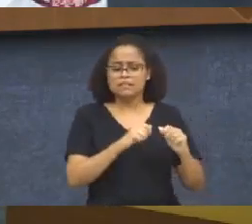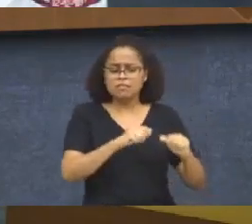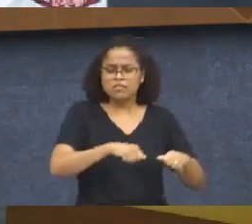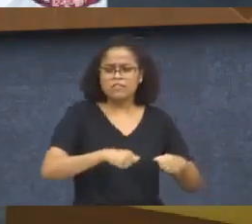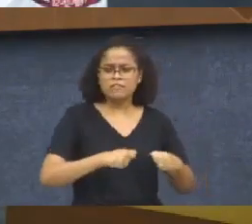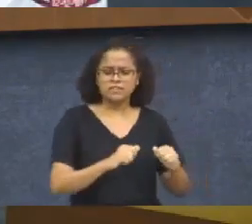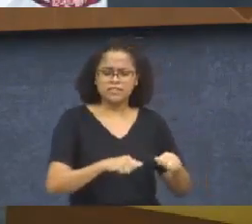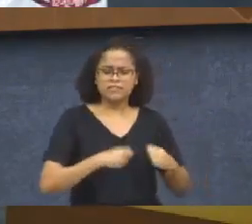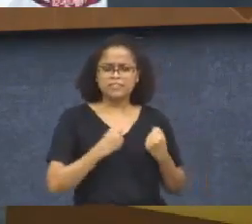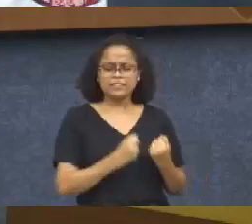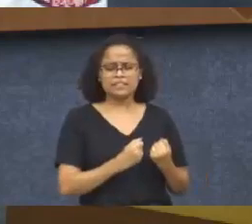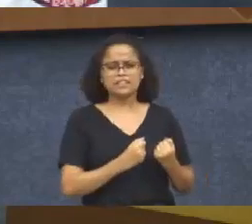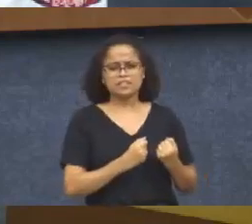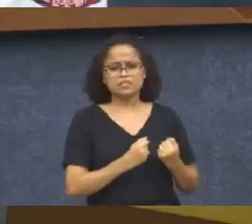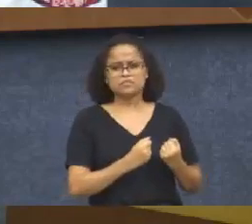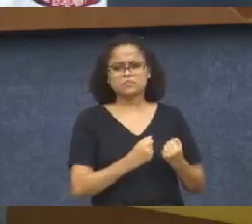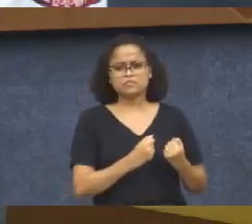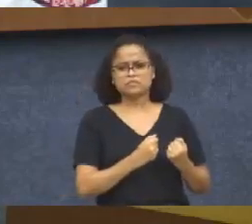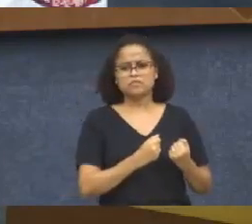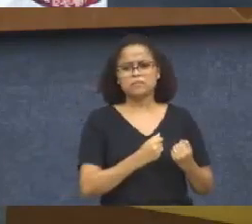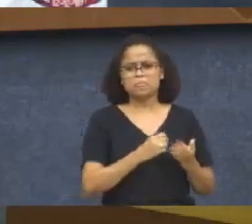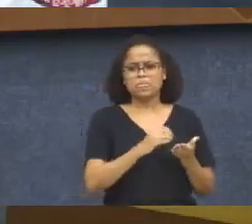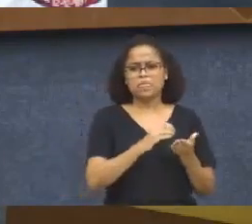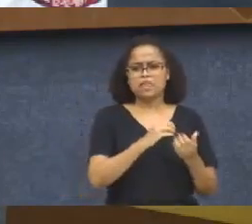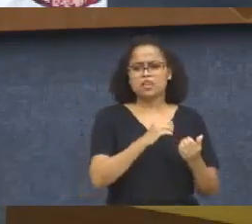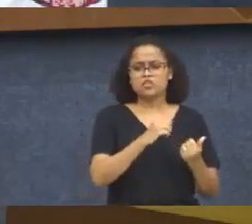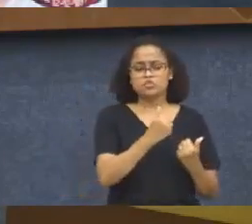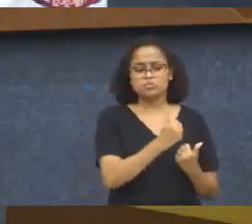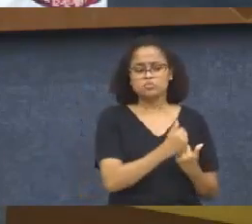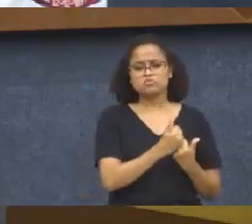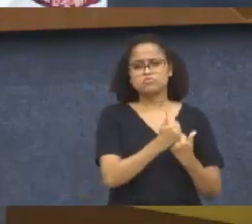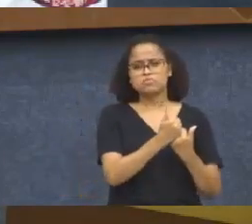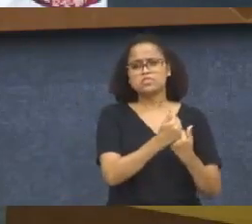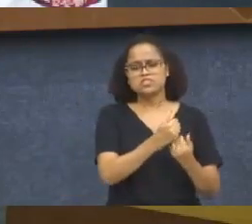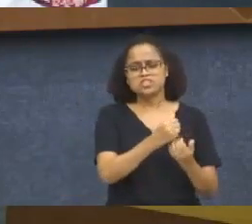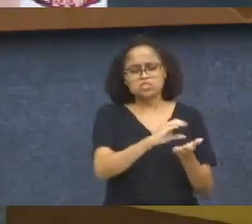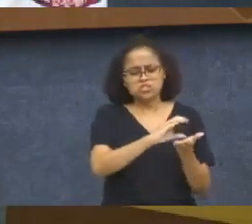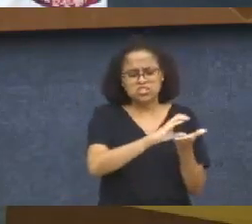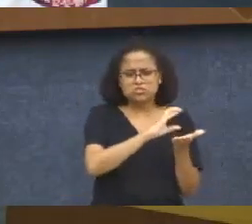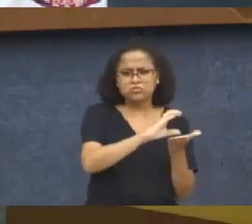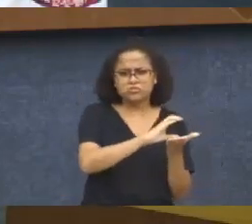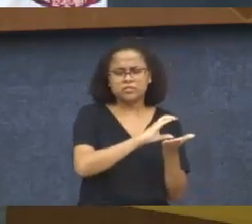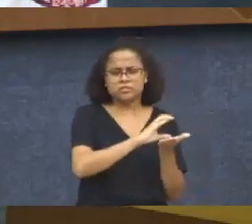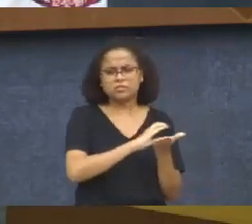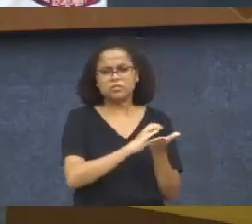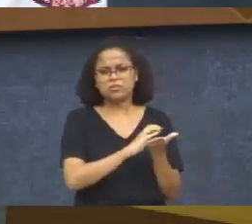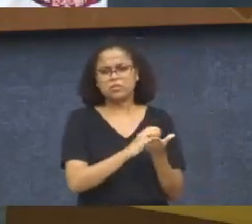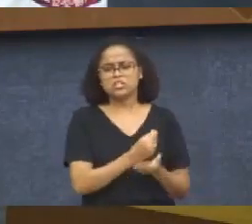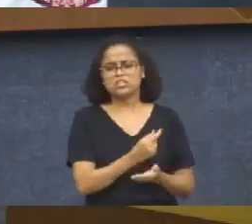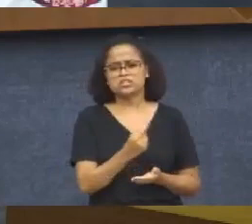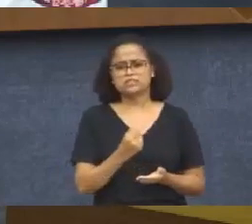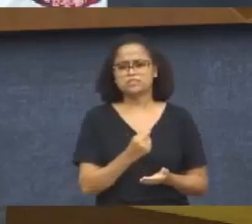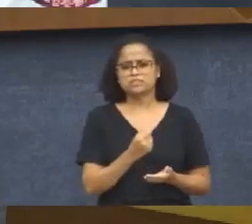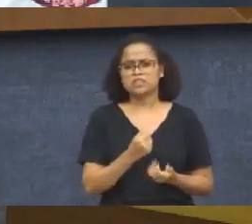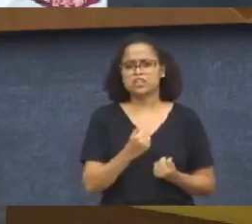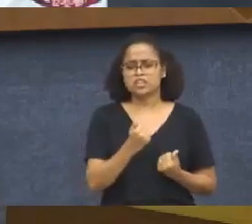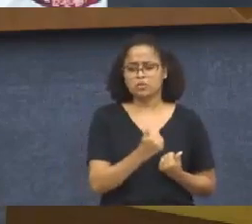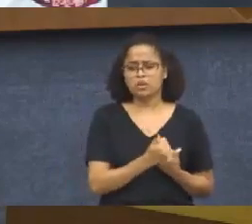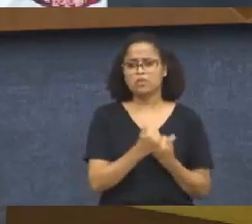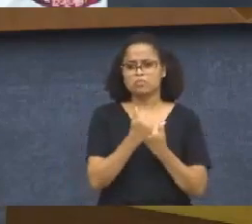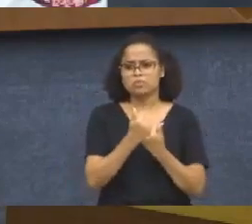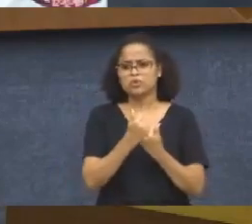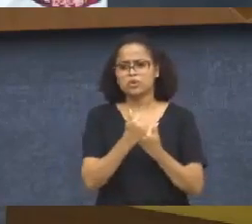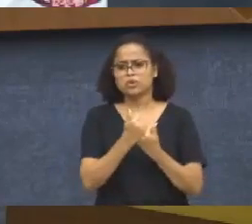alguns carroceiros que não tiverem condições de fazerem as suas transições. Eu sei, portanto, que nós vamos ter o apoio aí dos 2 vereadores do